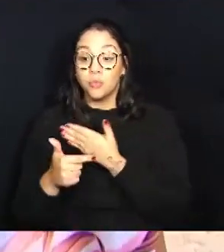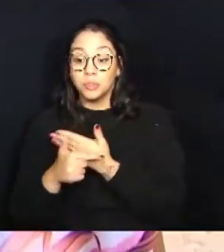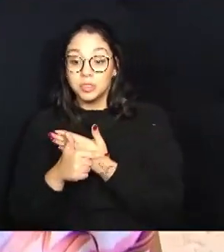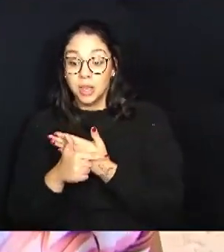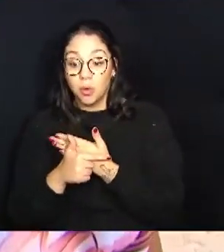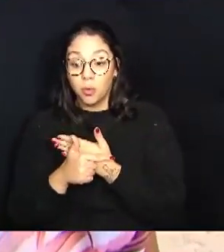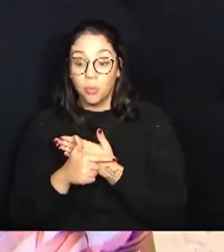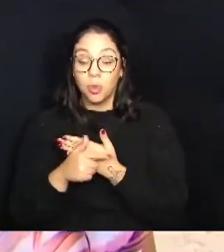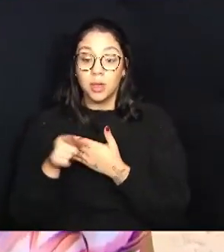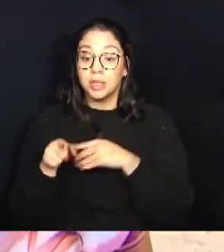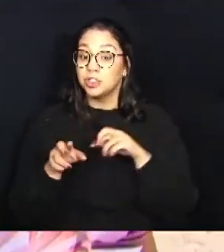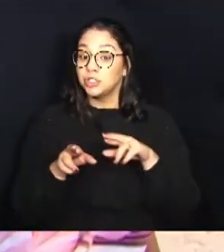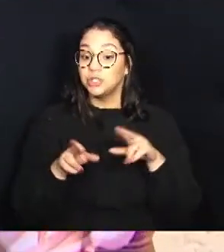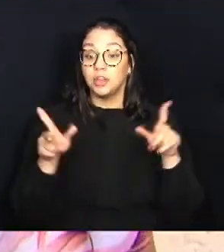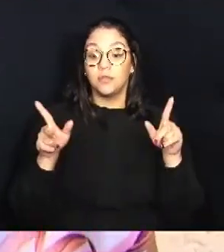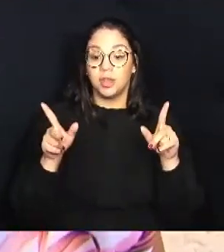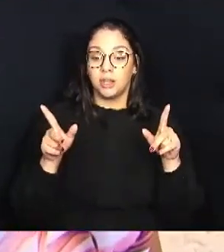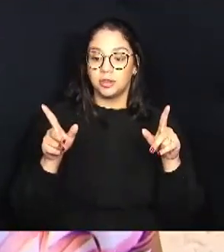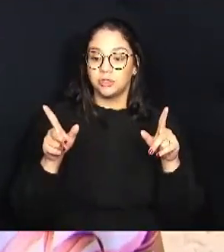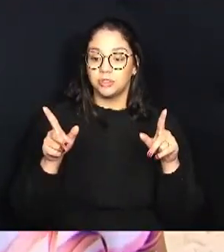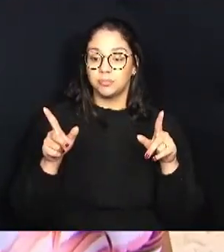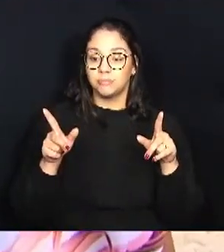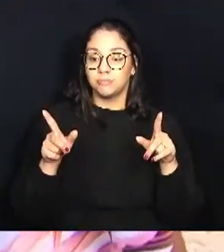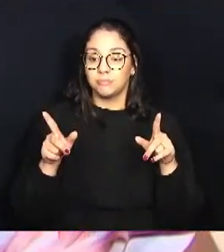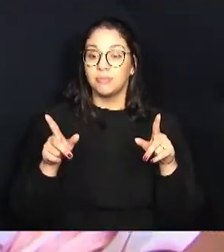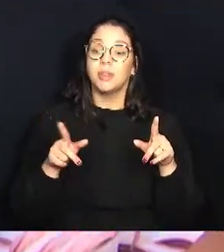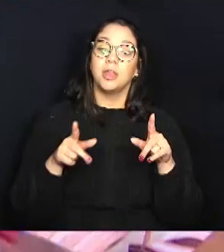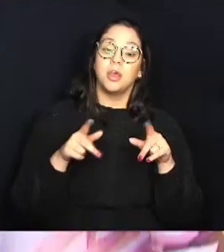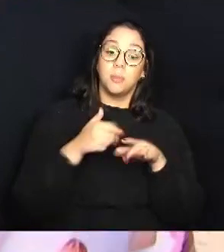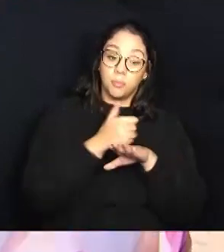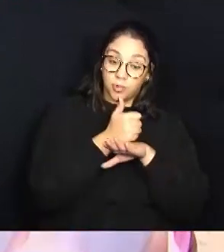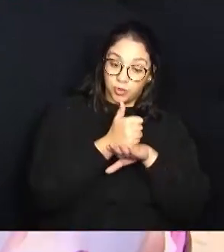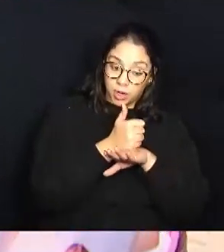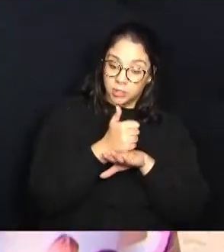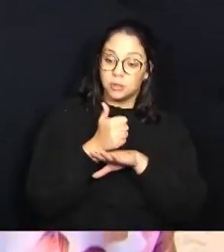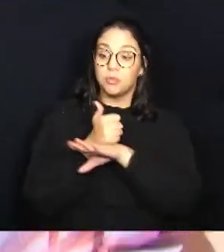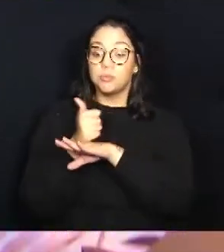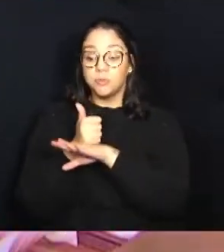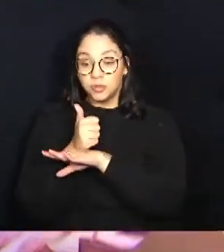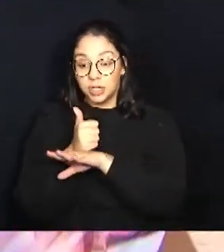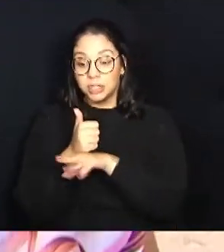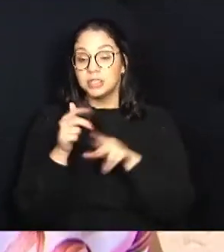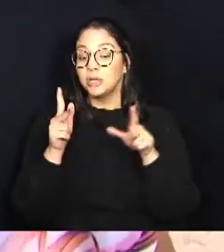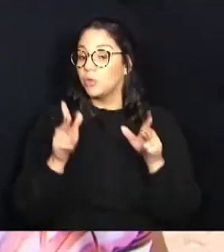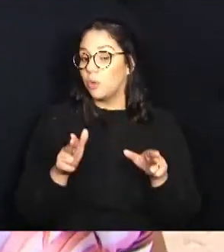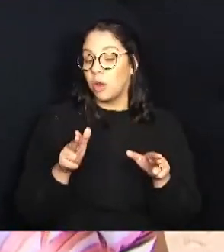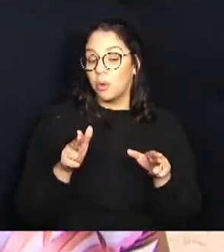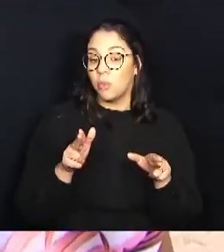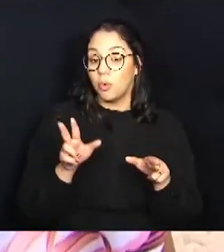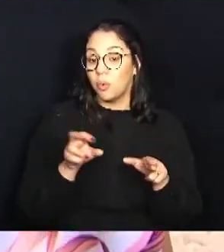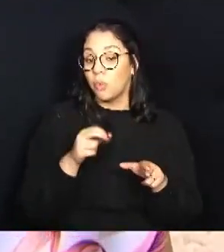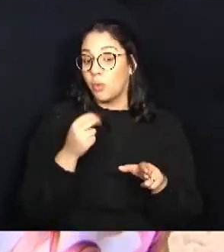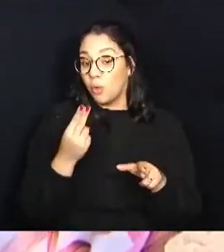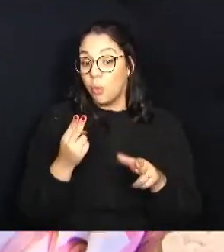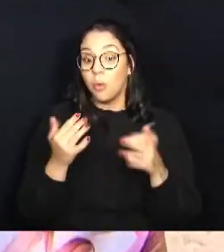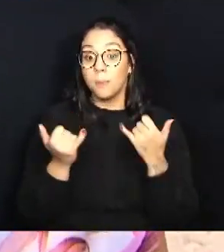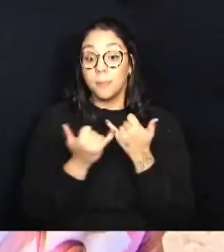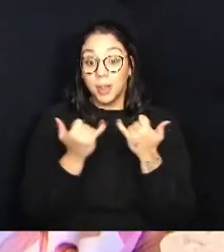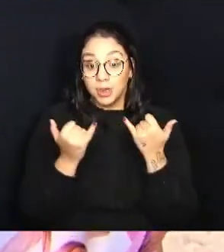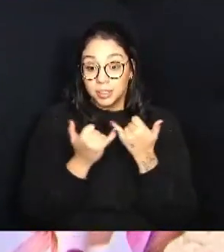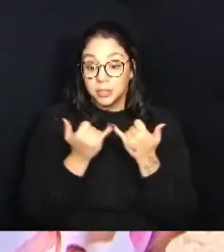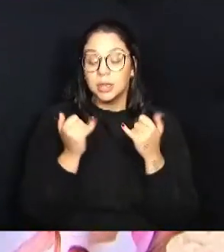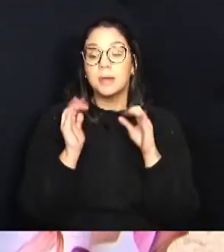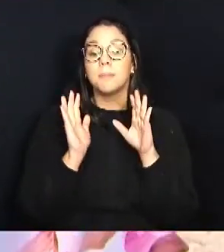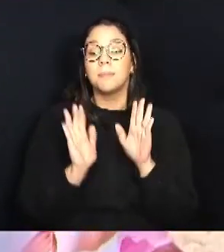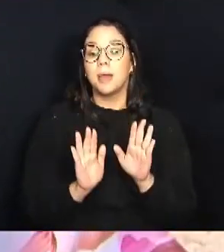cargos distintos, ou seja, temos as mesmas profissionais cumprindo as mesmas funções ou funções similares,